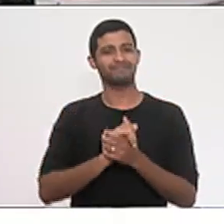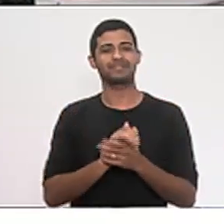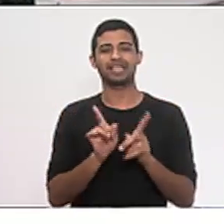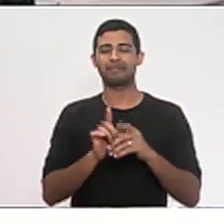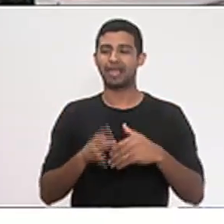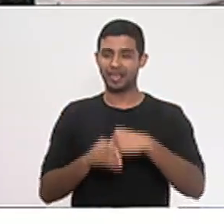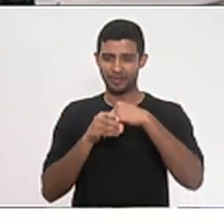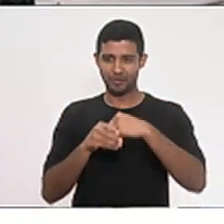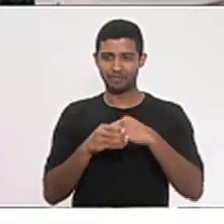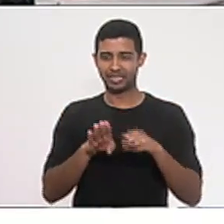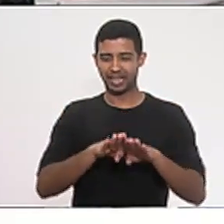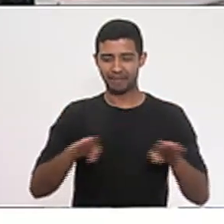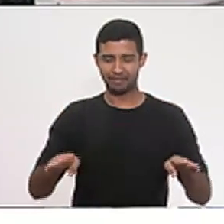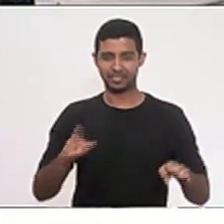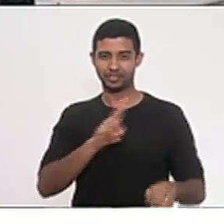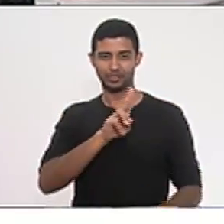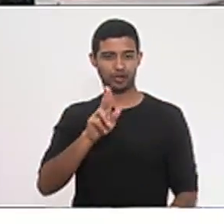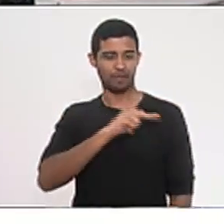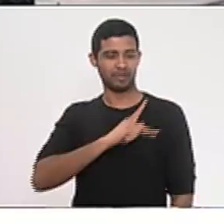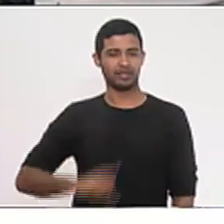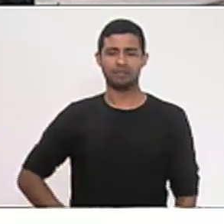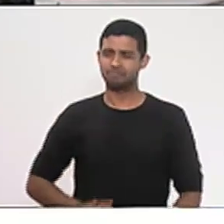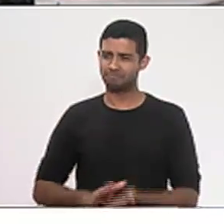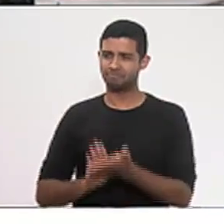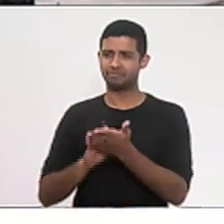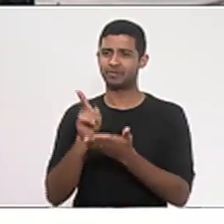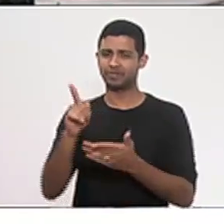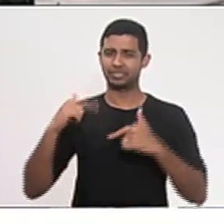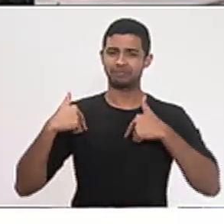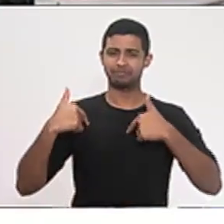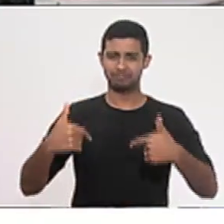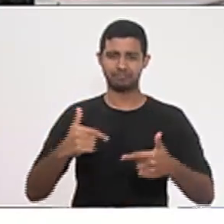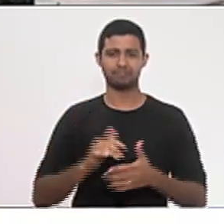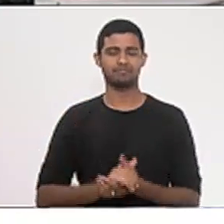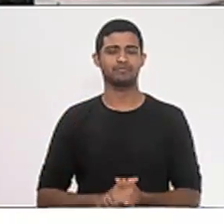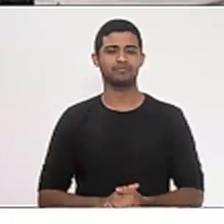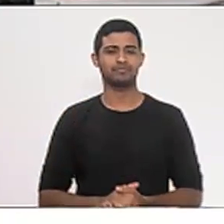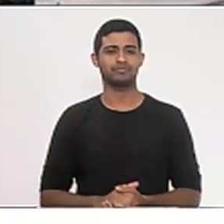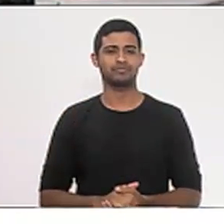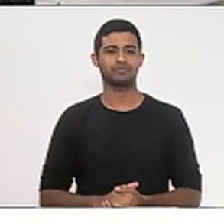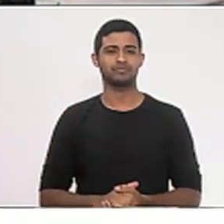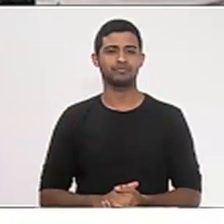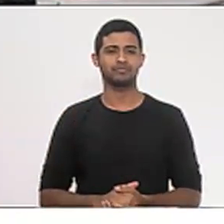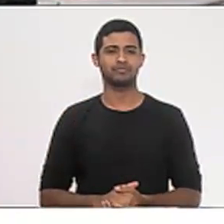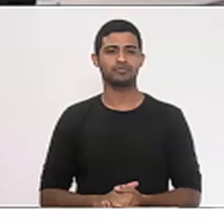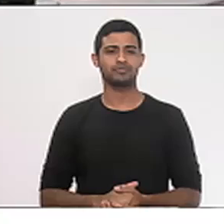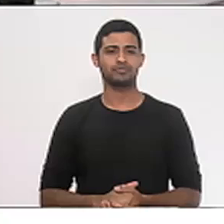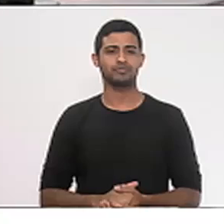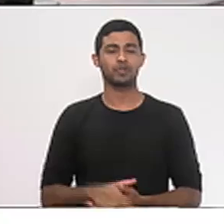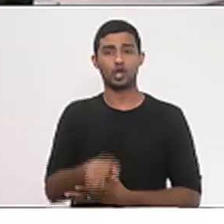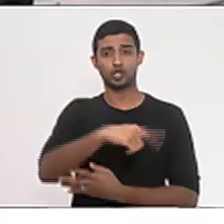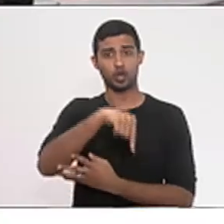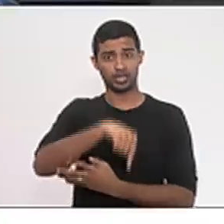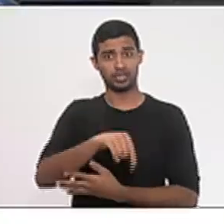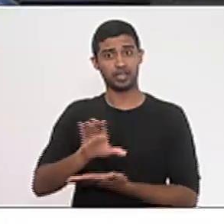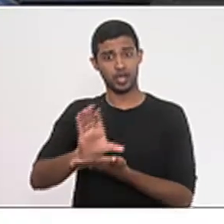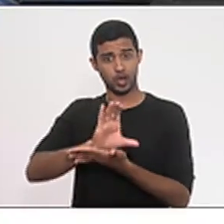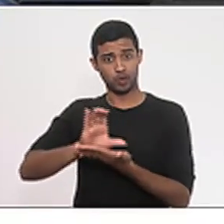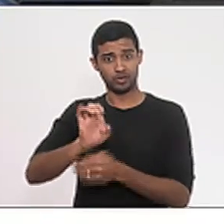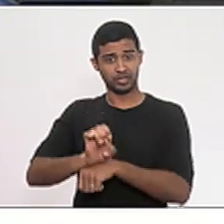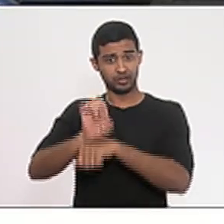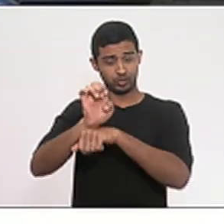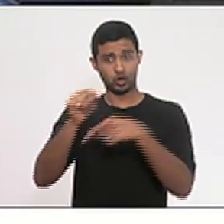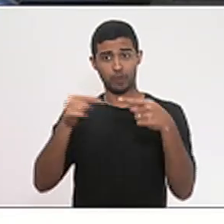cumprimentar a mesa em nome do presidente e parabenizar a presidente por essa iniciativa. nós, enquanto Conselho Estadual de